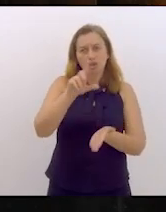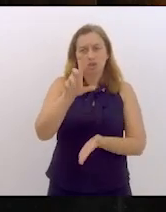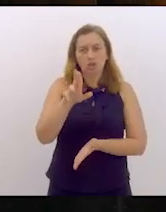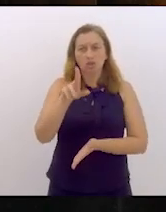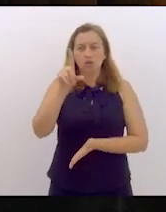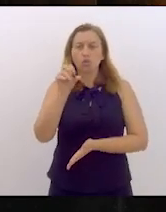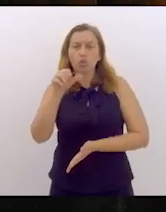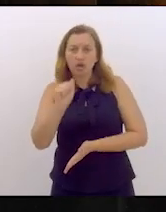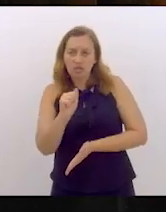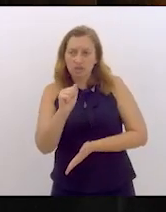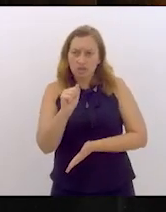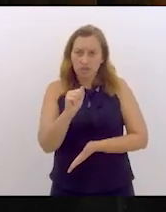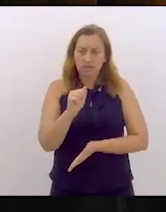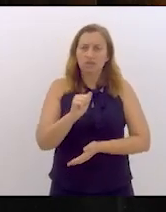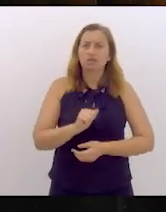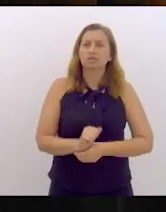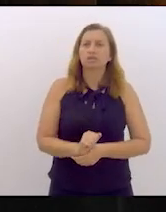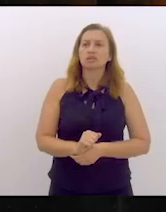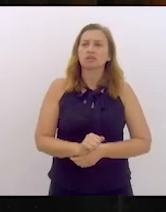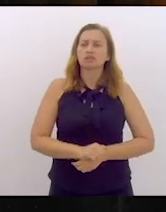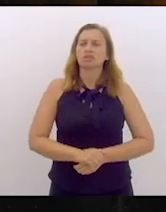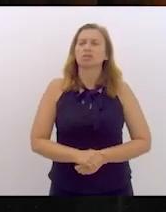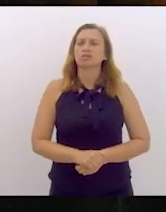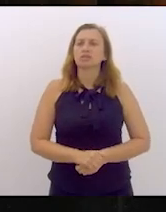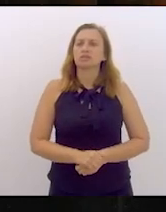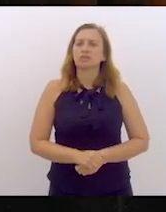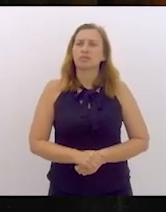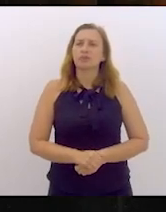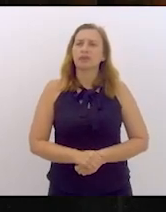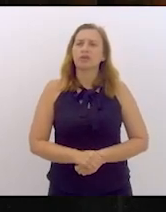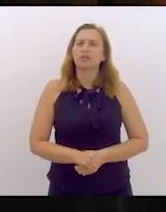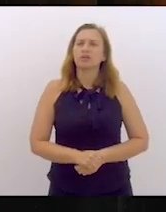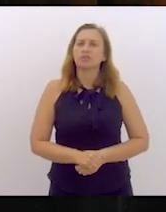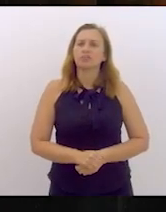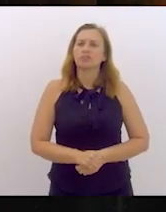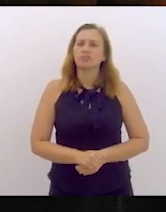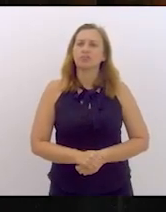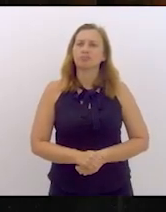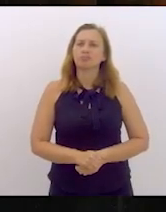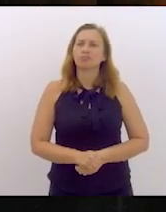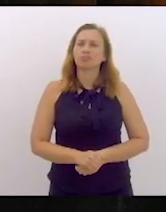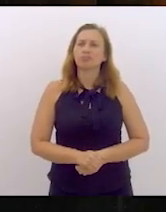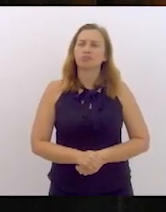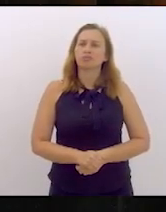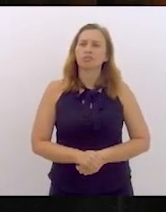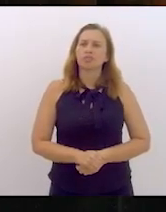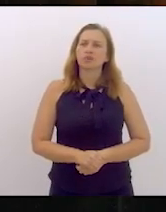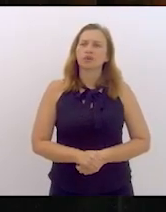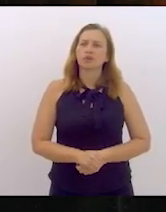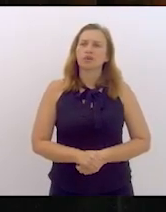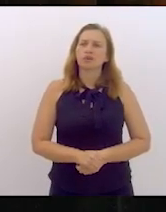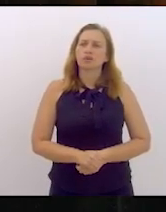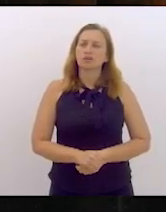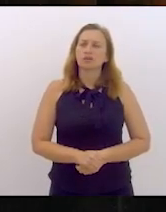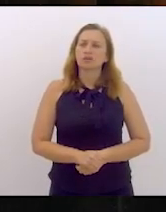Lucas Tristão que seria o pretenso